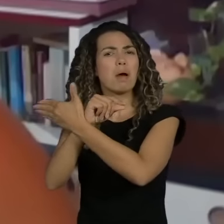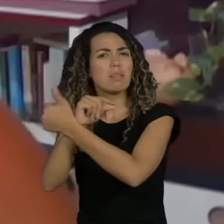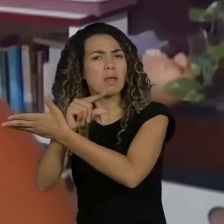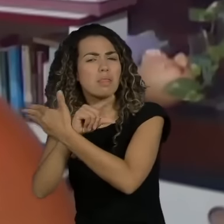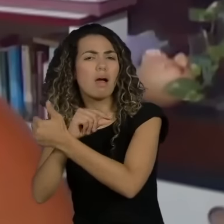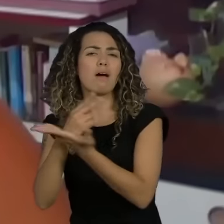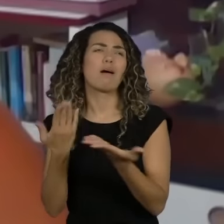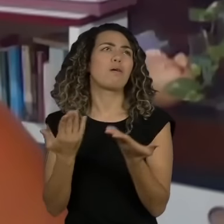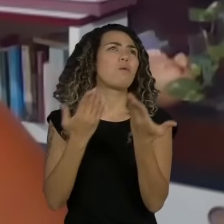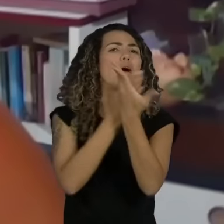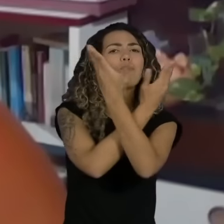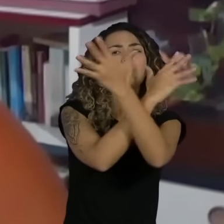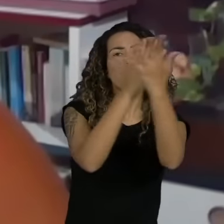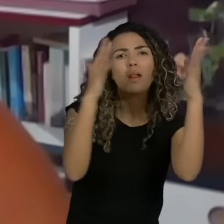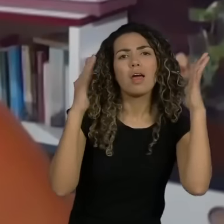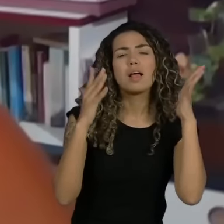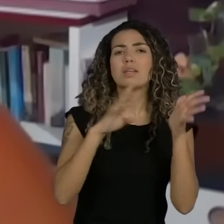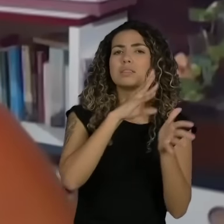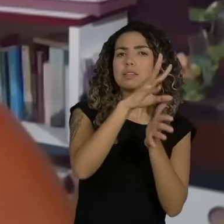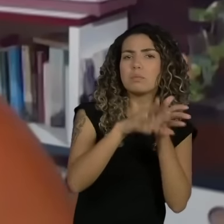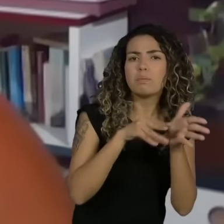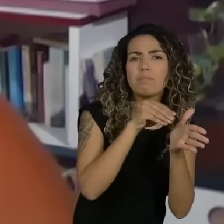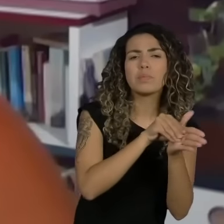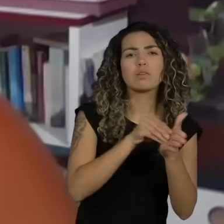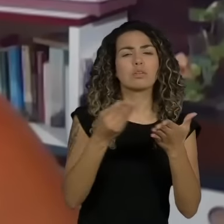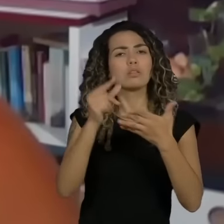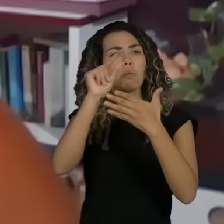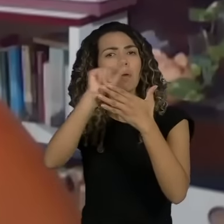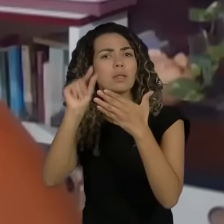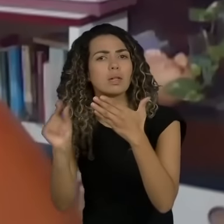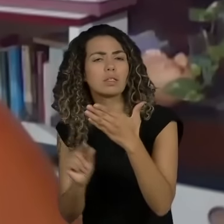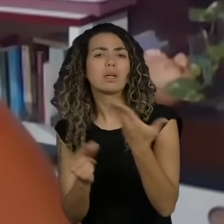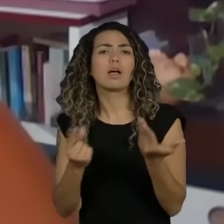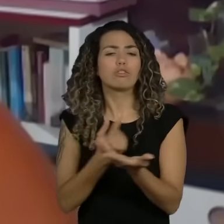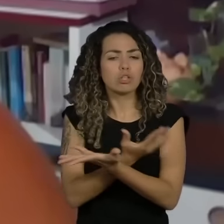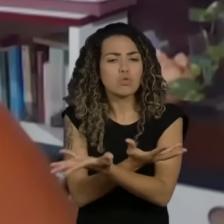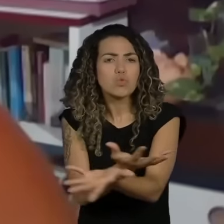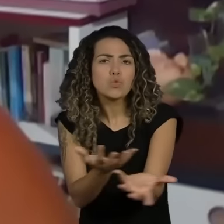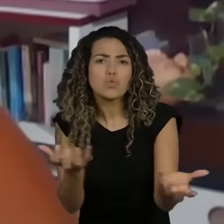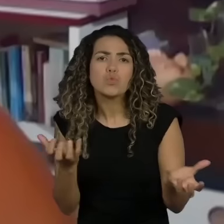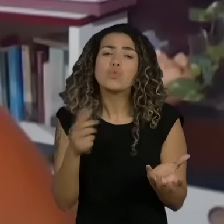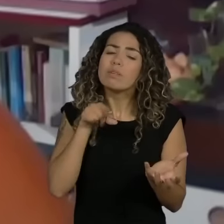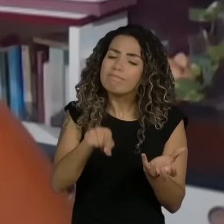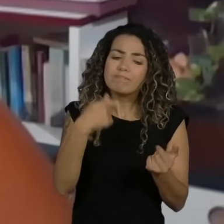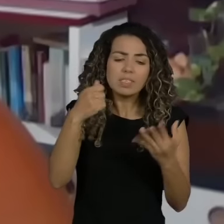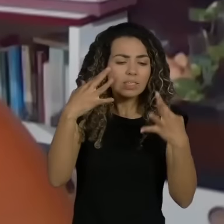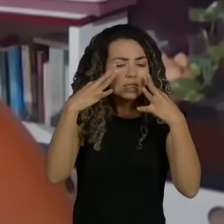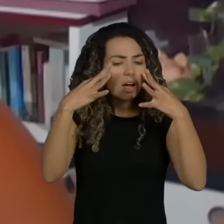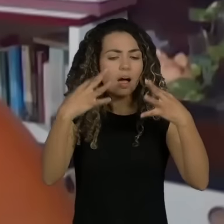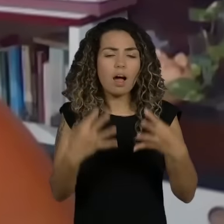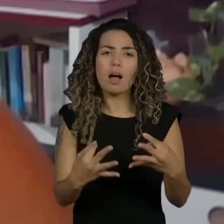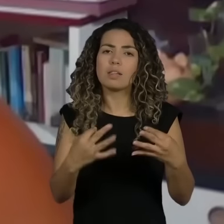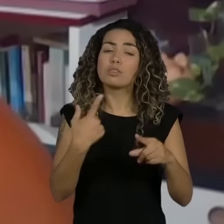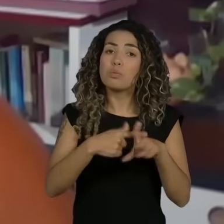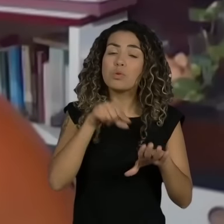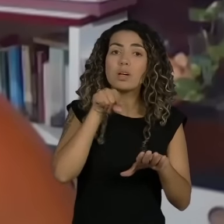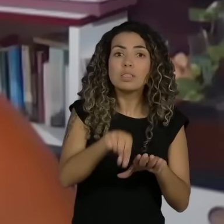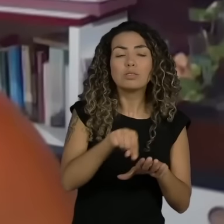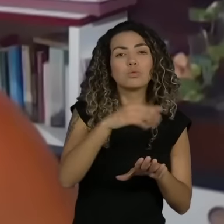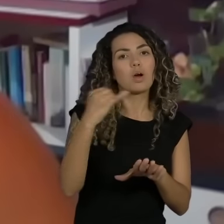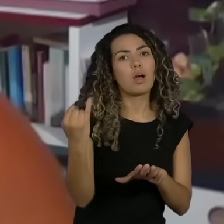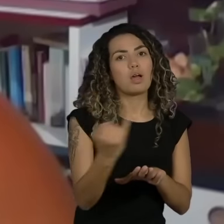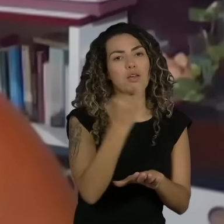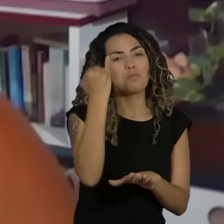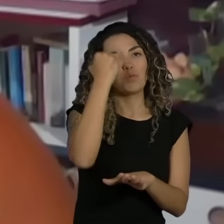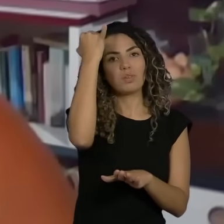as florestas, né, Amazônia e Mata Atlântica, Pampa, com muito carinho, porque eles são responsáveis pela execução